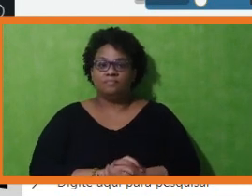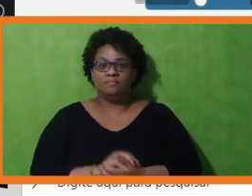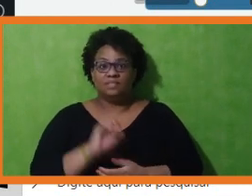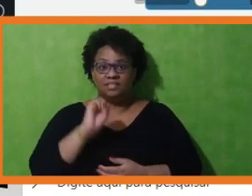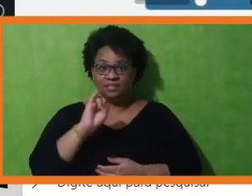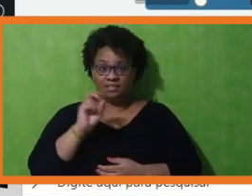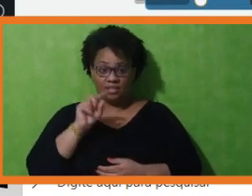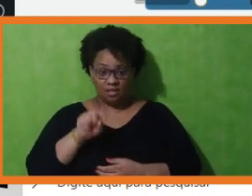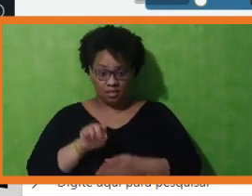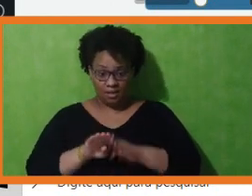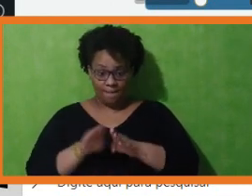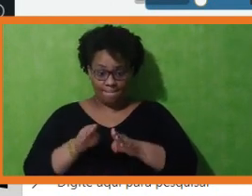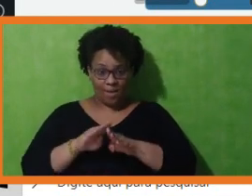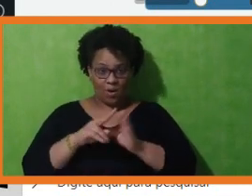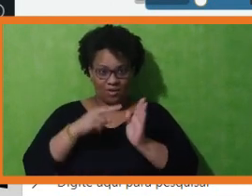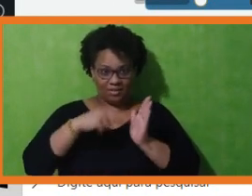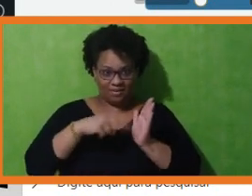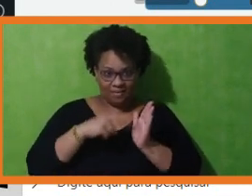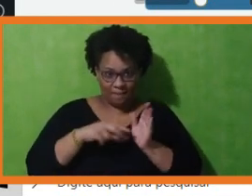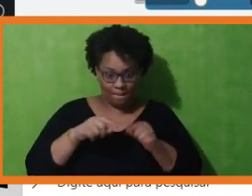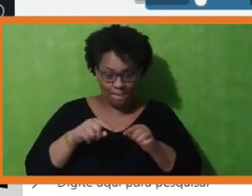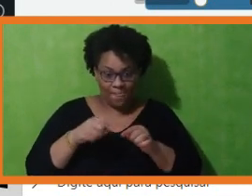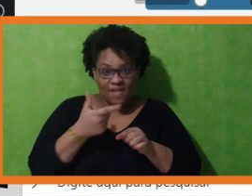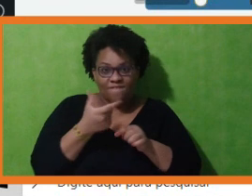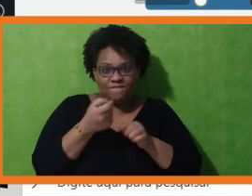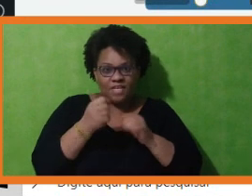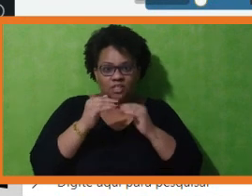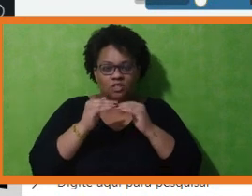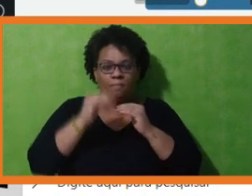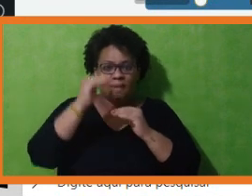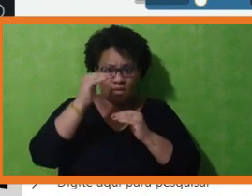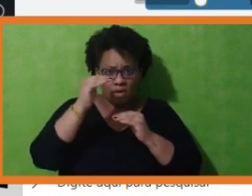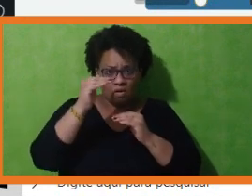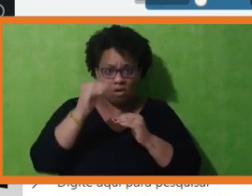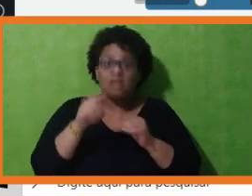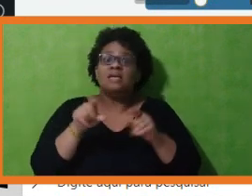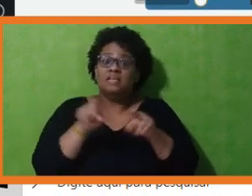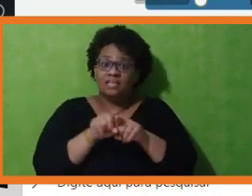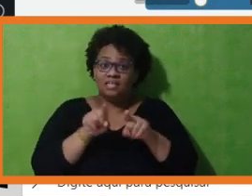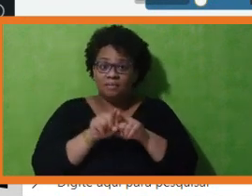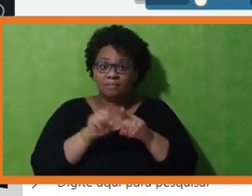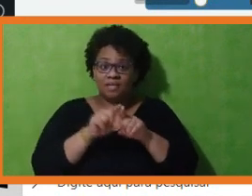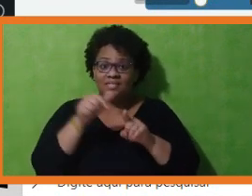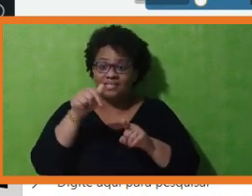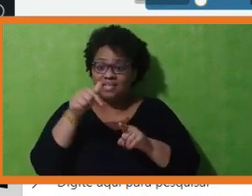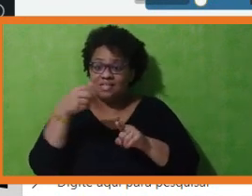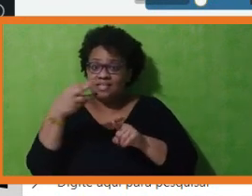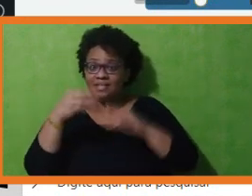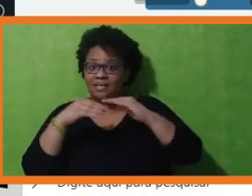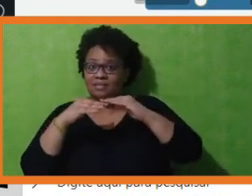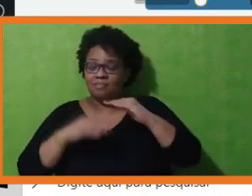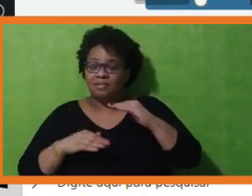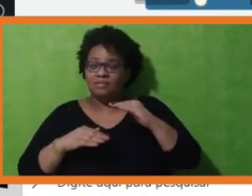Ou seja, se a leitura dessa porta aqui, analógica, for maior que 20 e também for menor